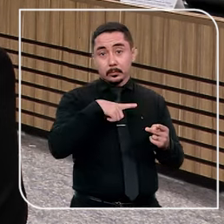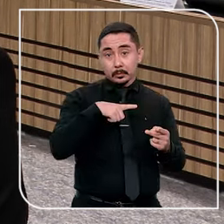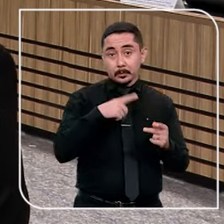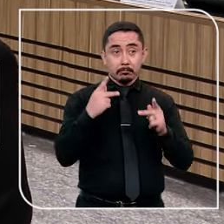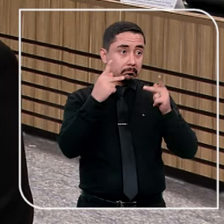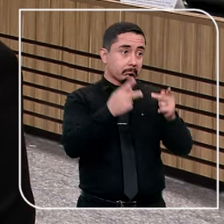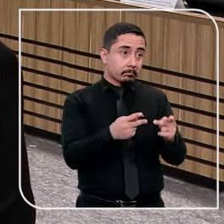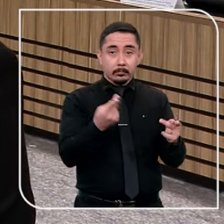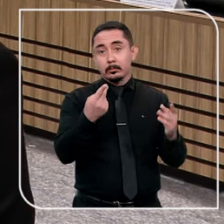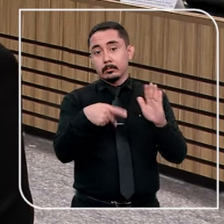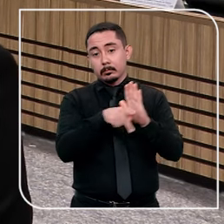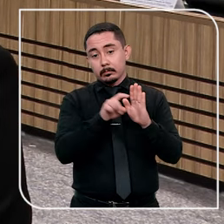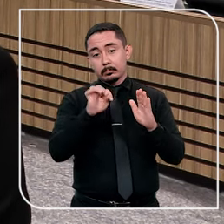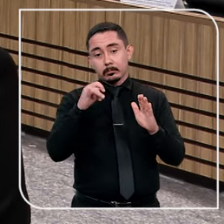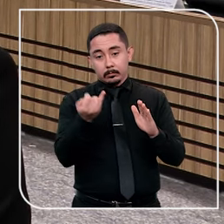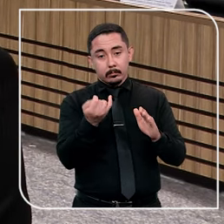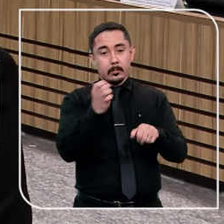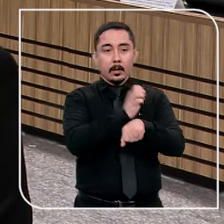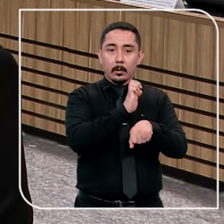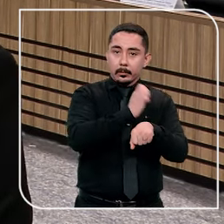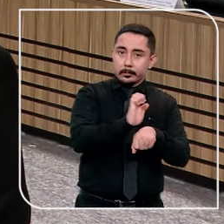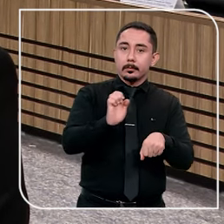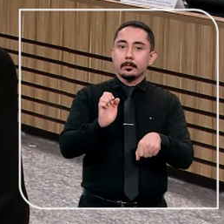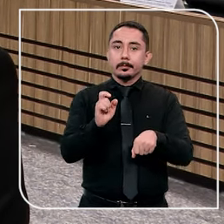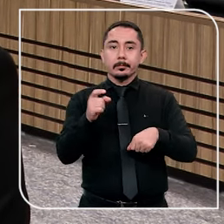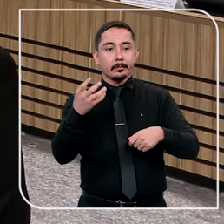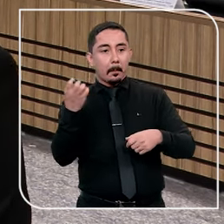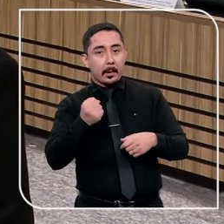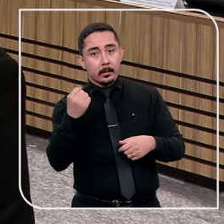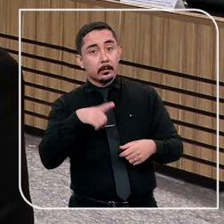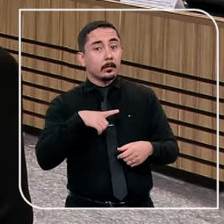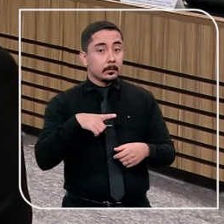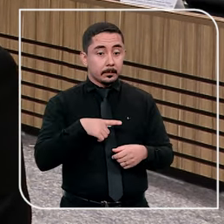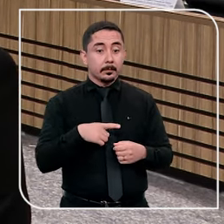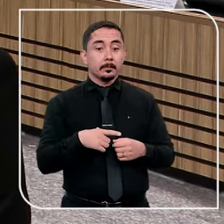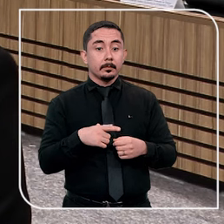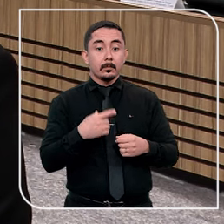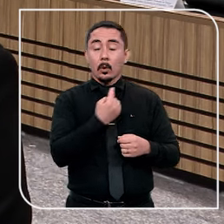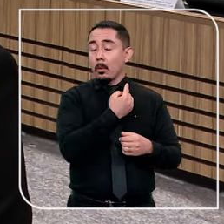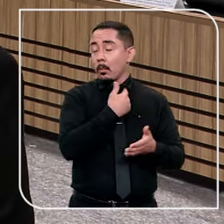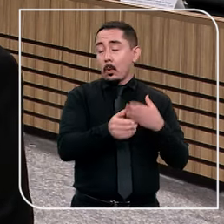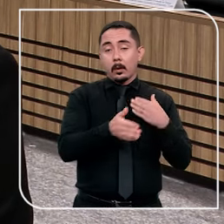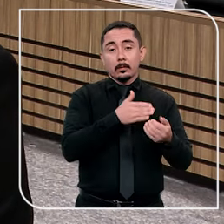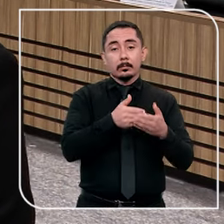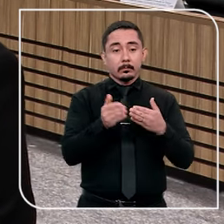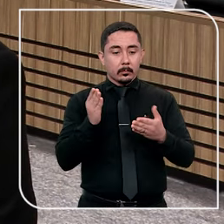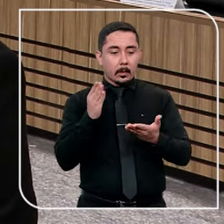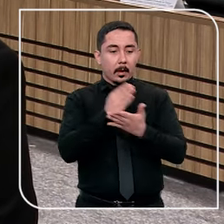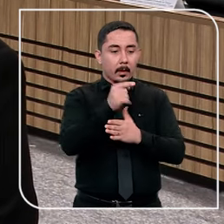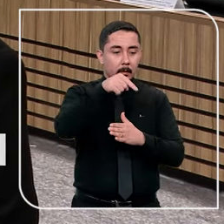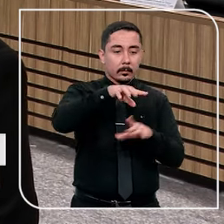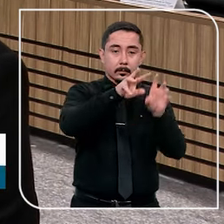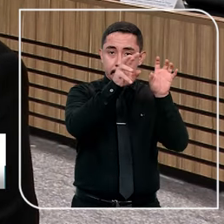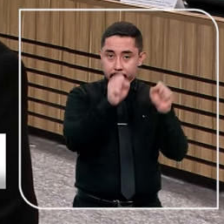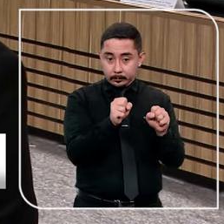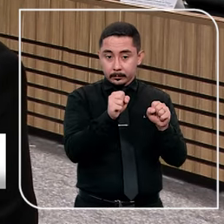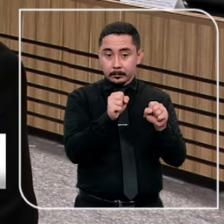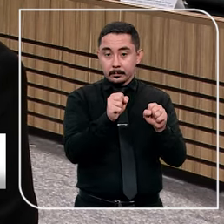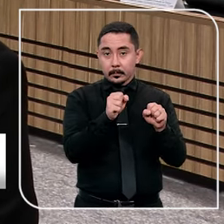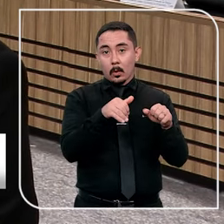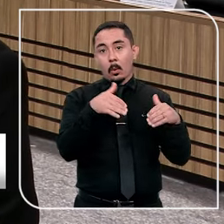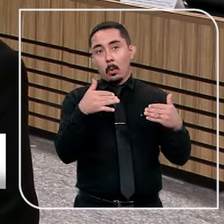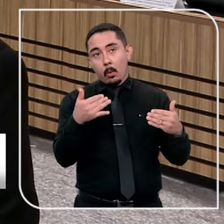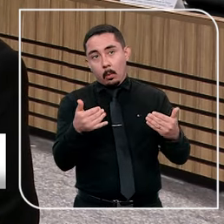judiciais de visitantes no scj de Estagiários de pensionistas ou seja qualquer pessoa que adentre no